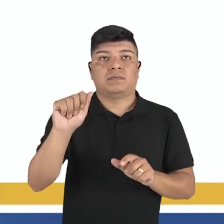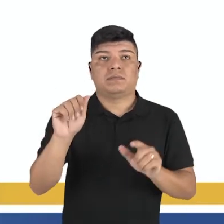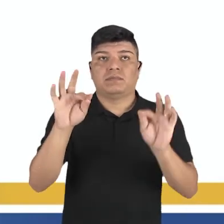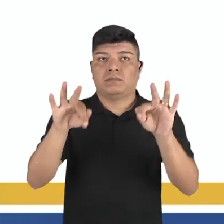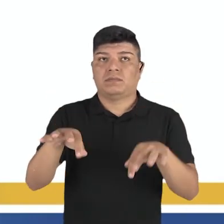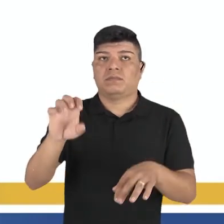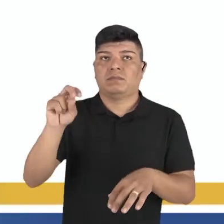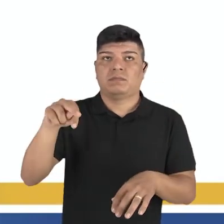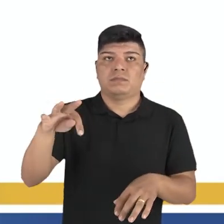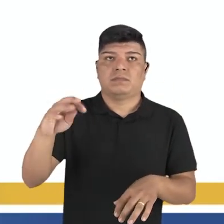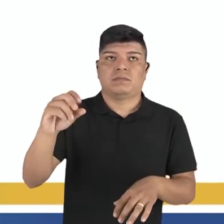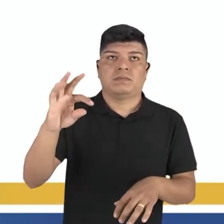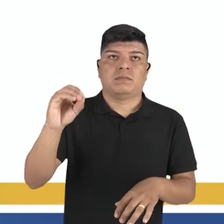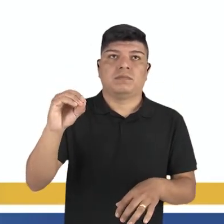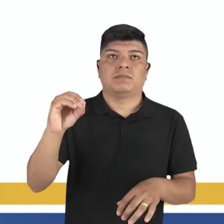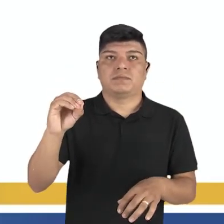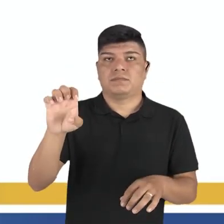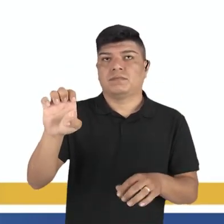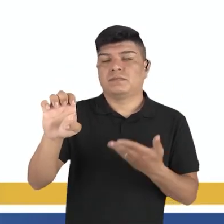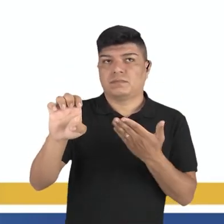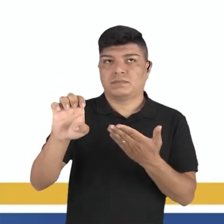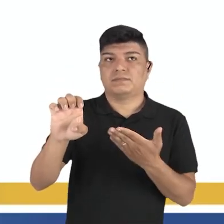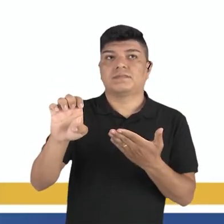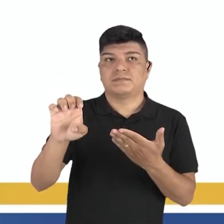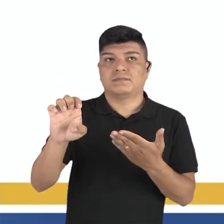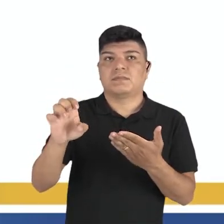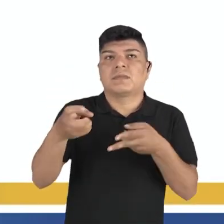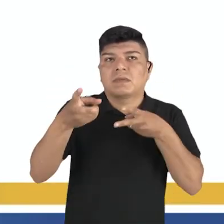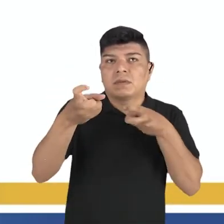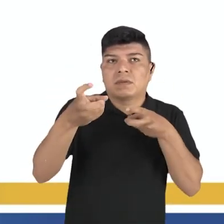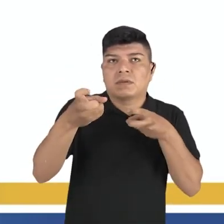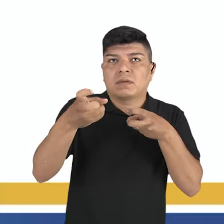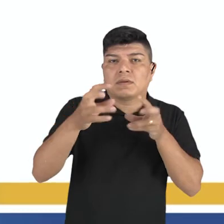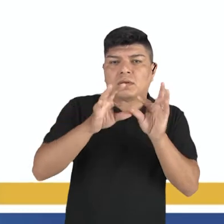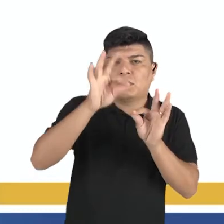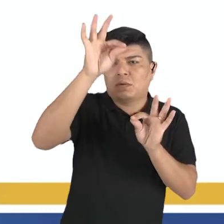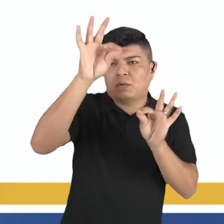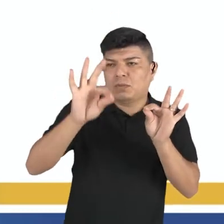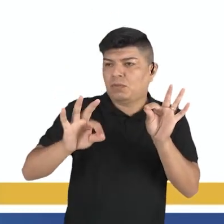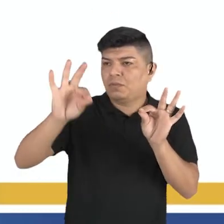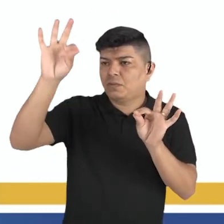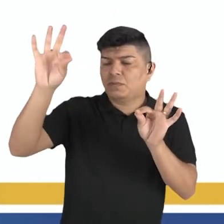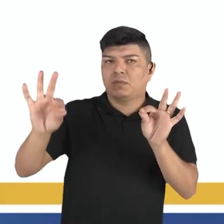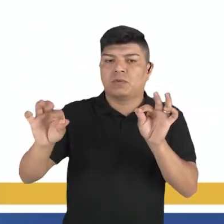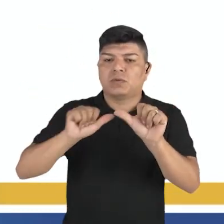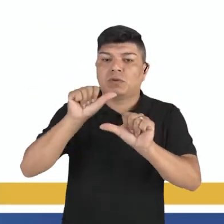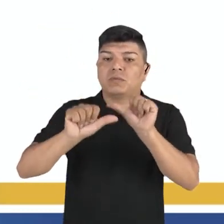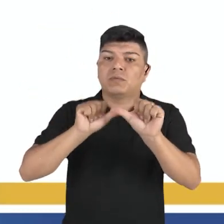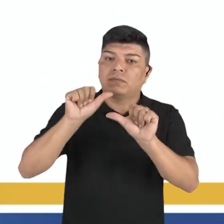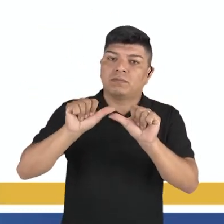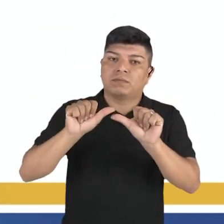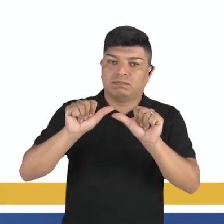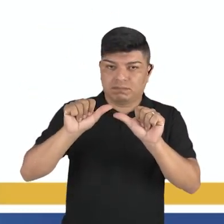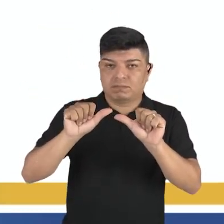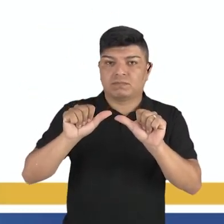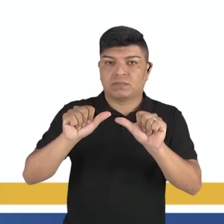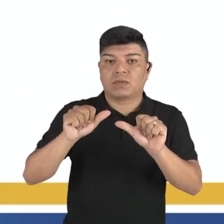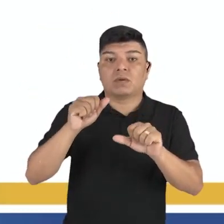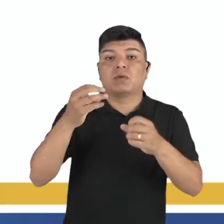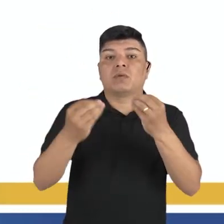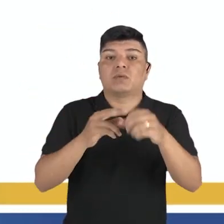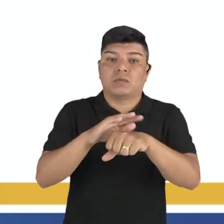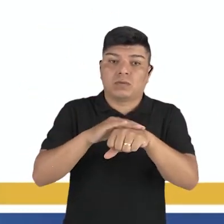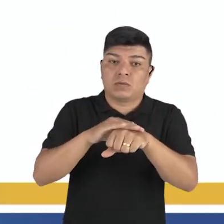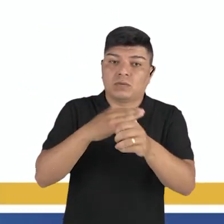Bom, observe os pontos e identifique os pontos onde há mudança de direção. Como nós conversamos na aula anterior,